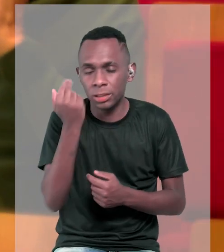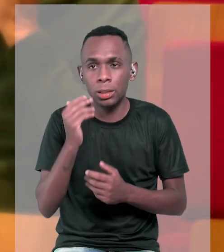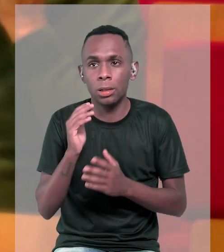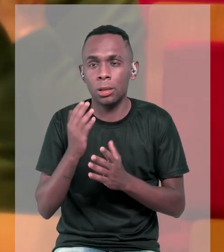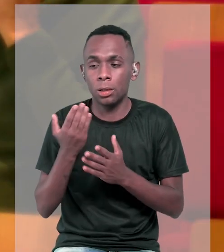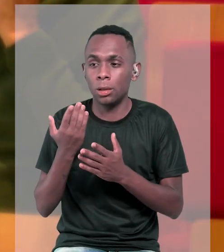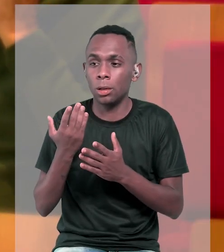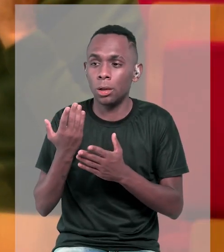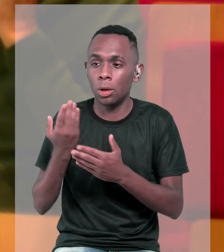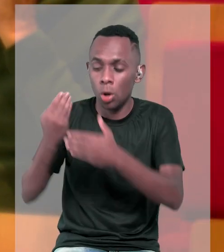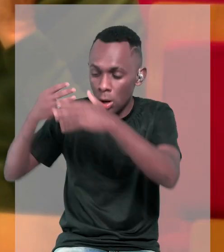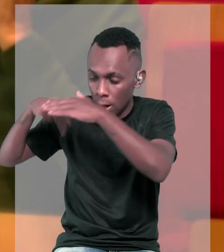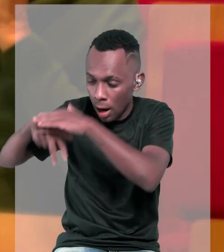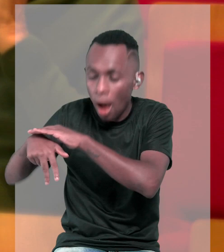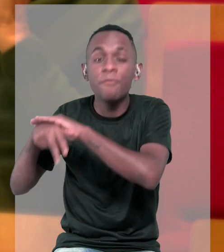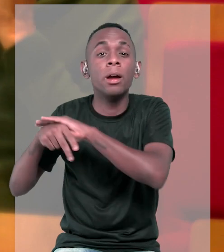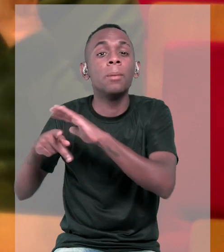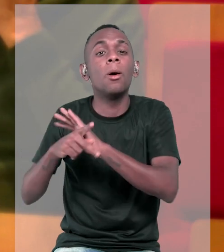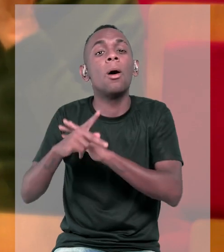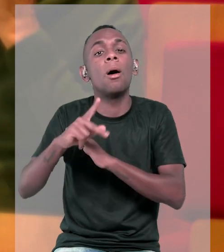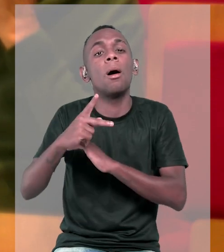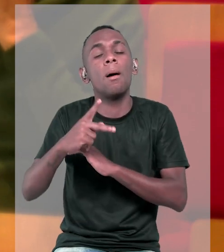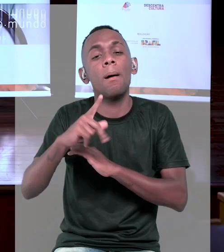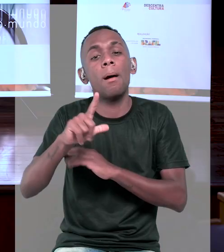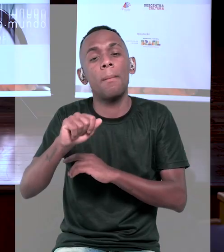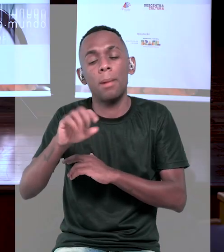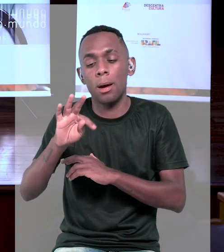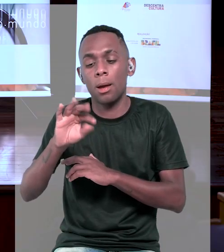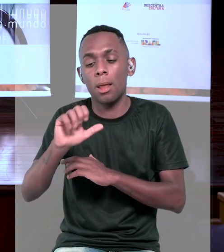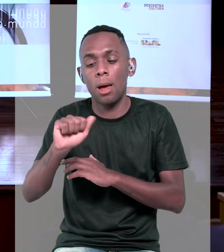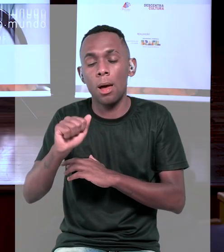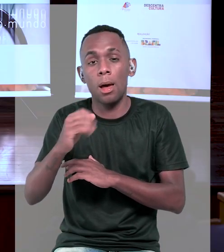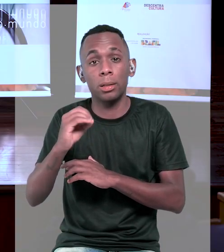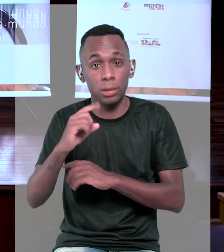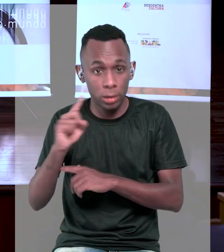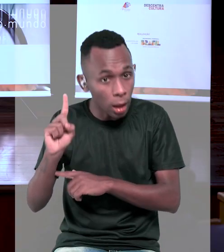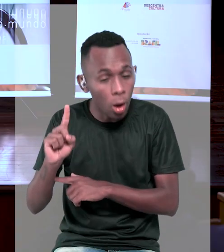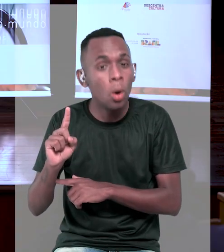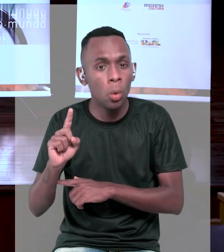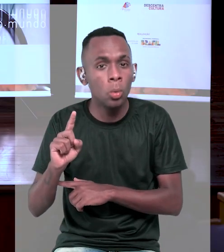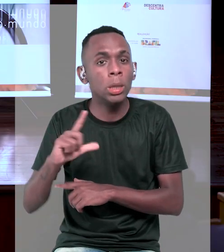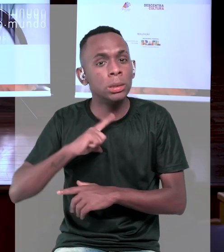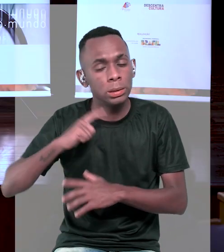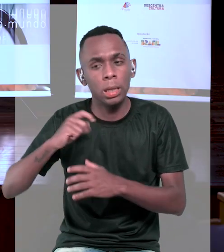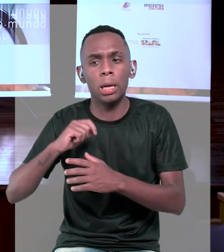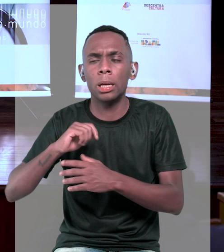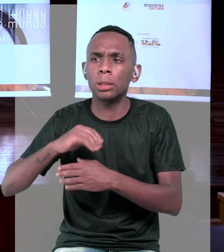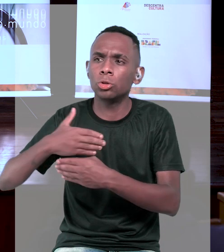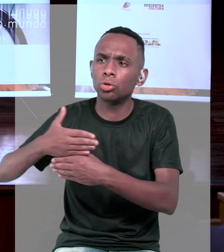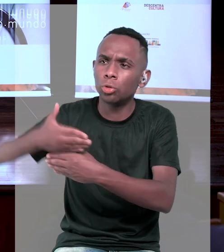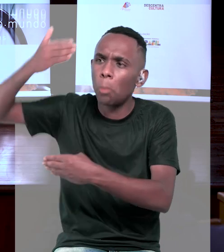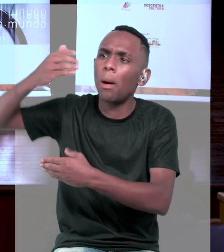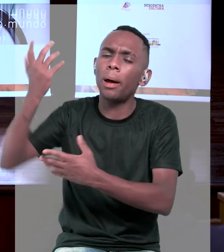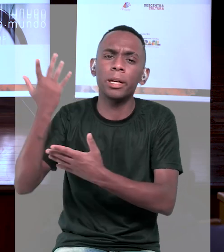hoje a caverna de Platão tem aposentos, que são os nichos. E todas as paredes da caverna de Platão